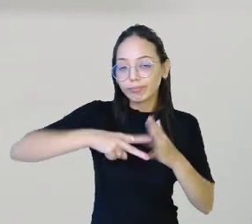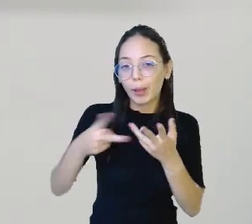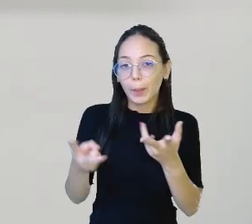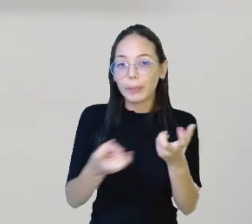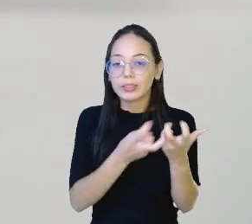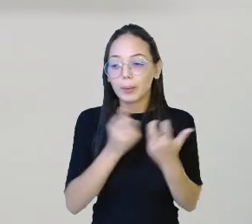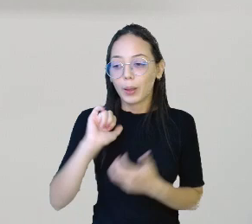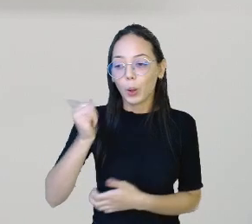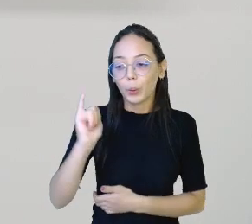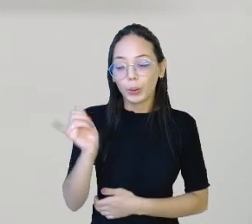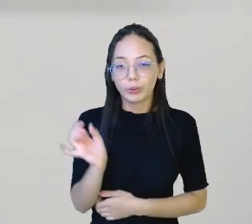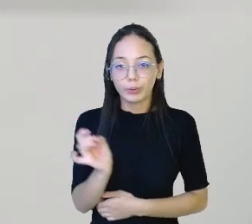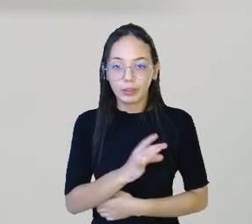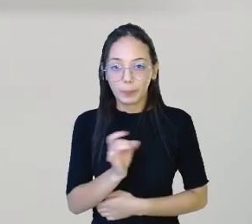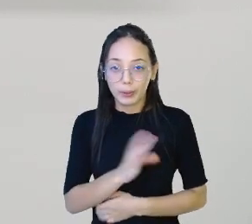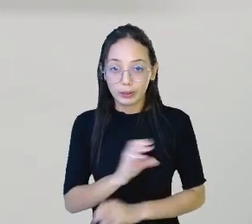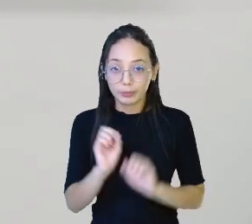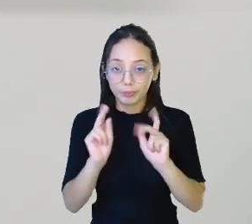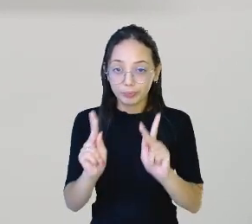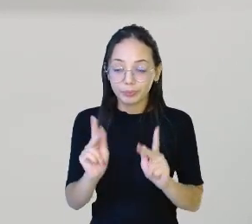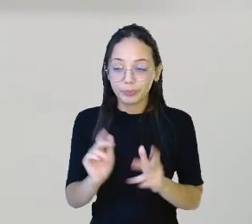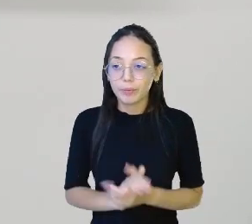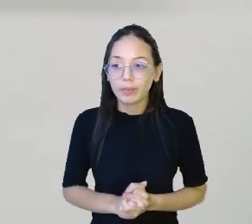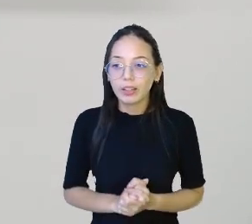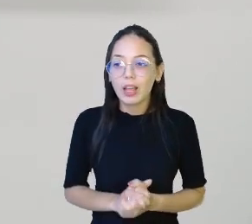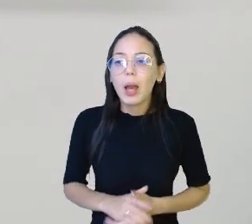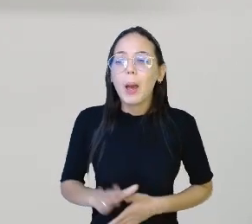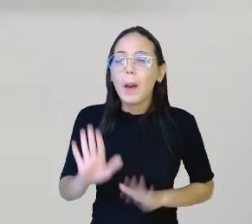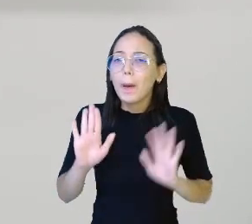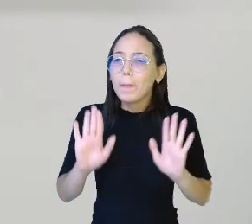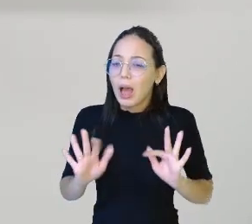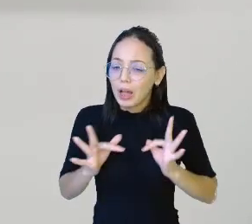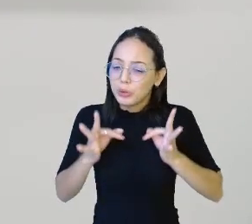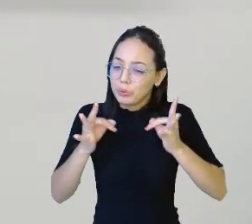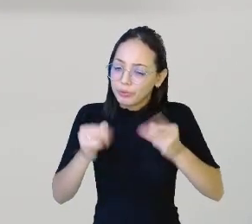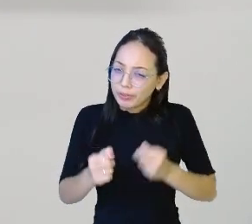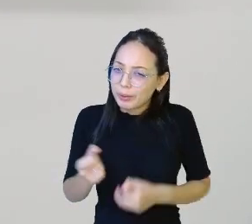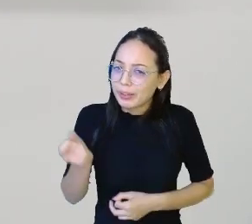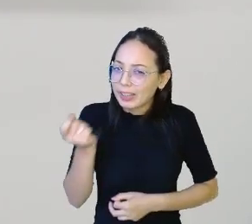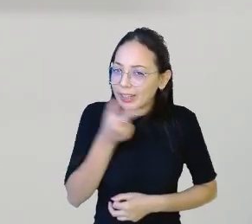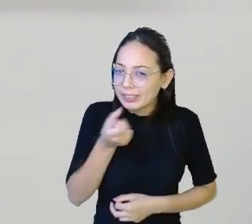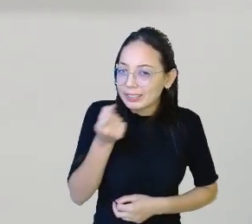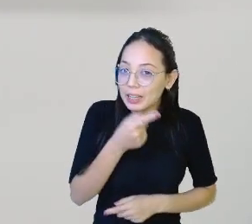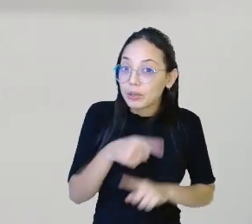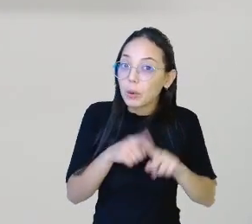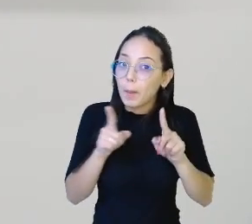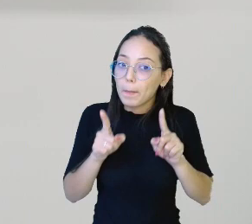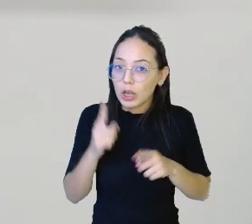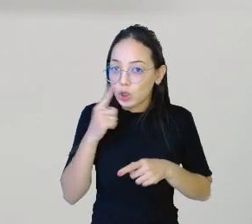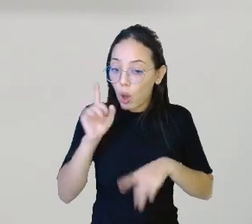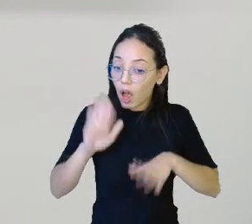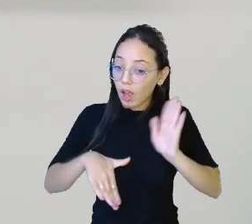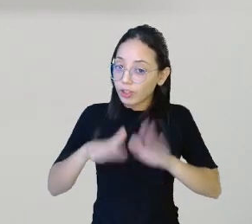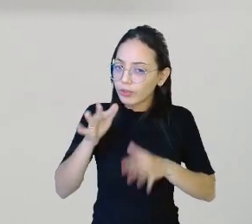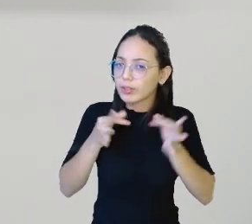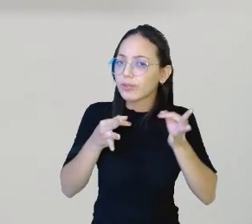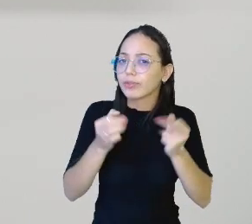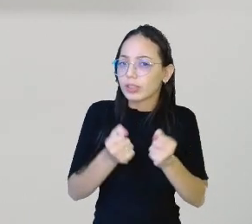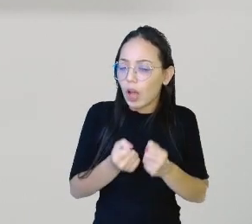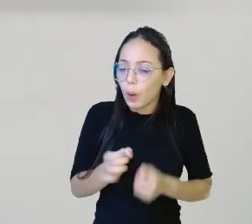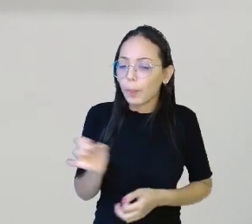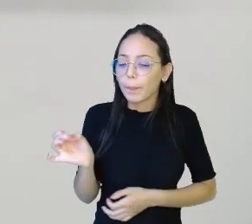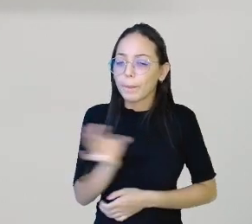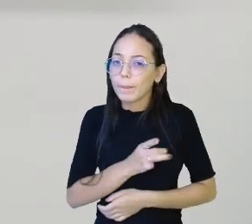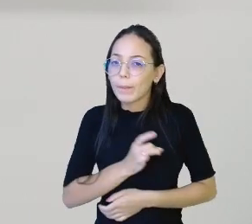de assombração. Apesar que no final foi até engraçado, não é? Mas nem sempre o final é assim, tá certo? Às vezes o